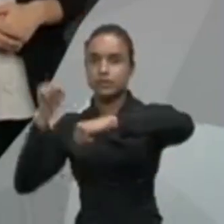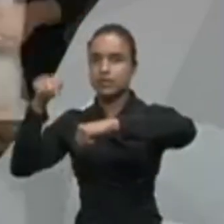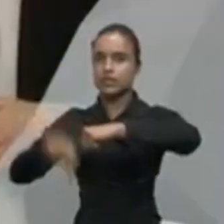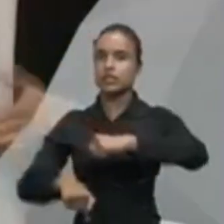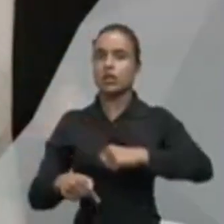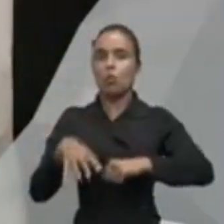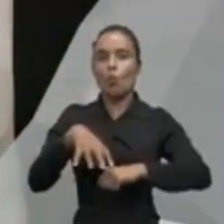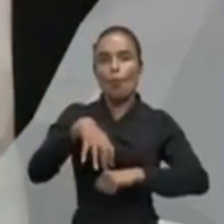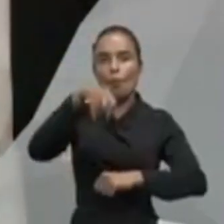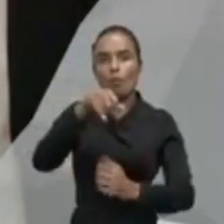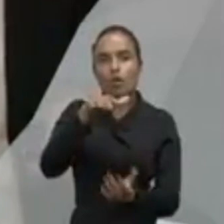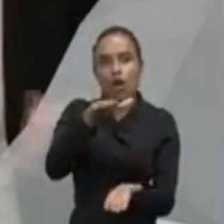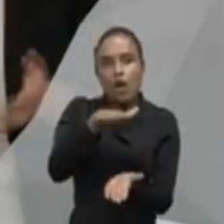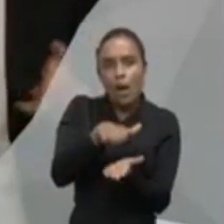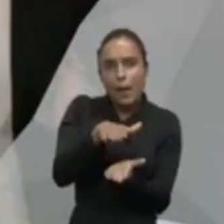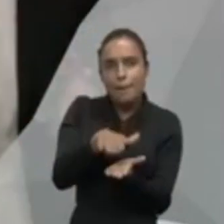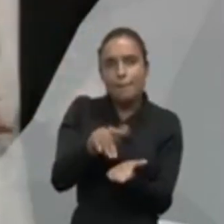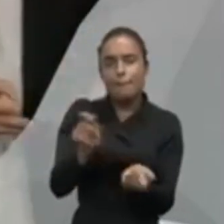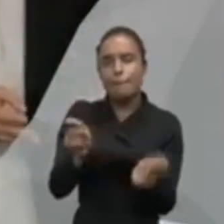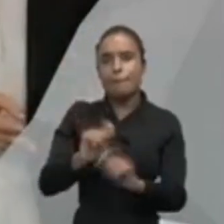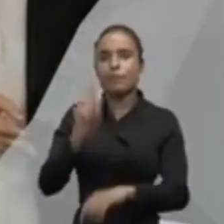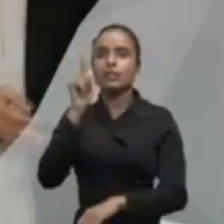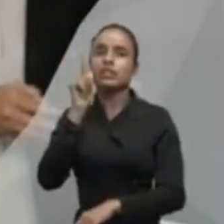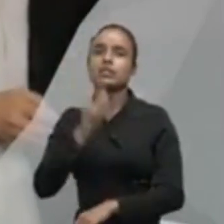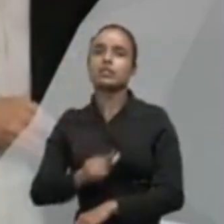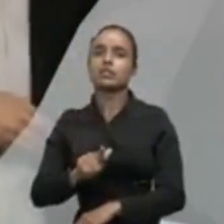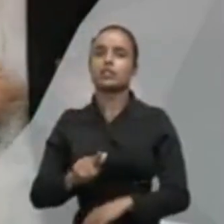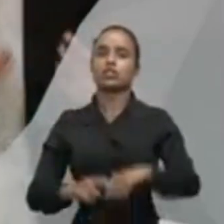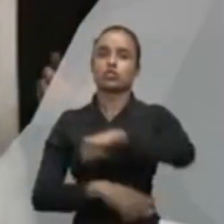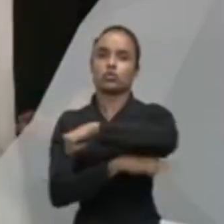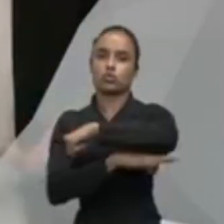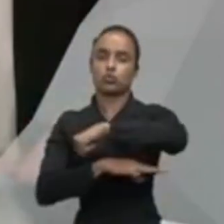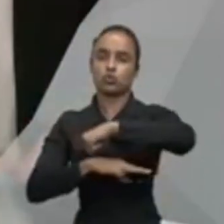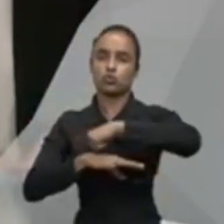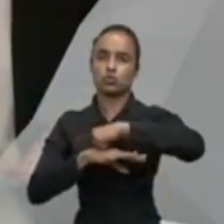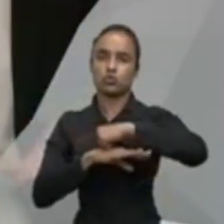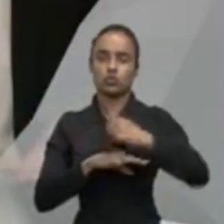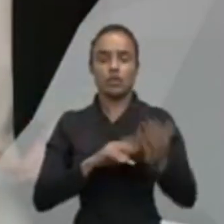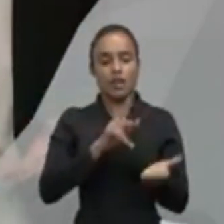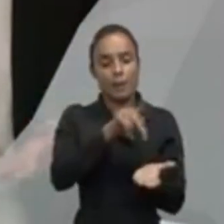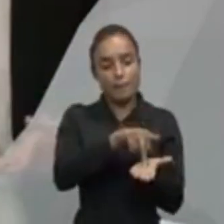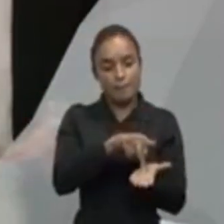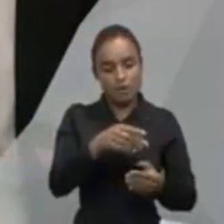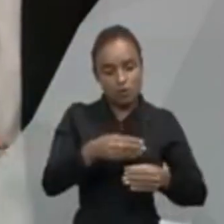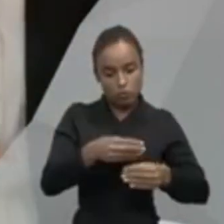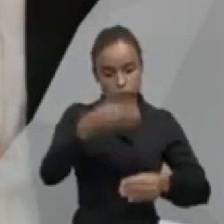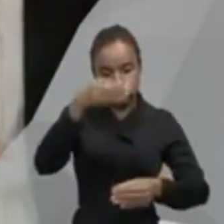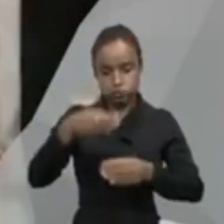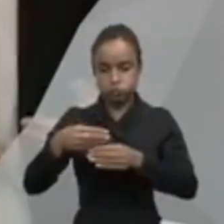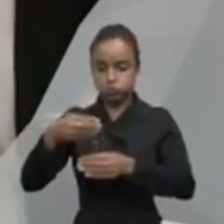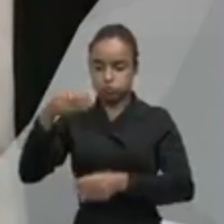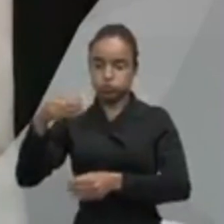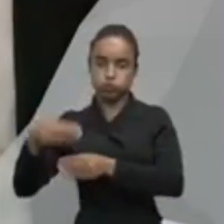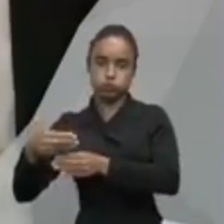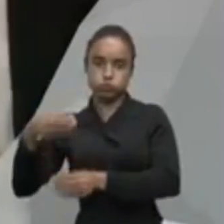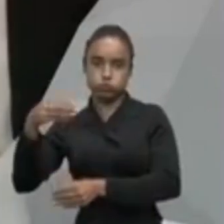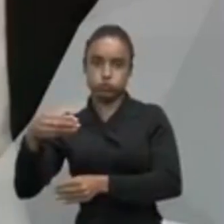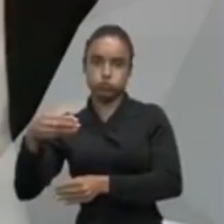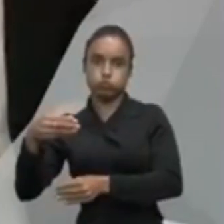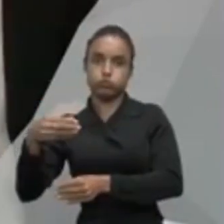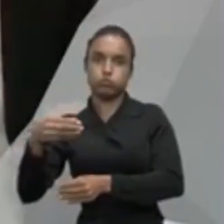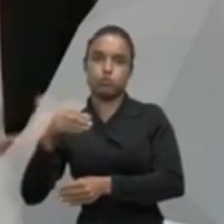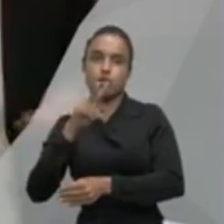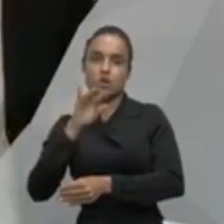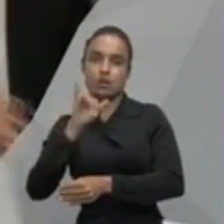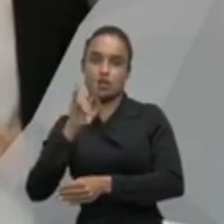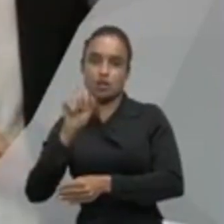compressão. Esse trabalho em conjunto aproxima ainda mais a estrutura do comportamento real e contribui para otimizar as dimensões das